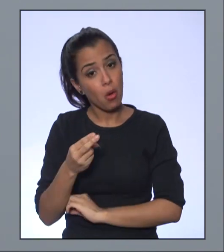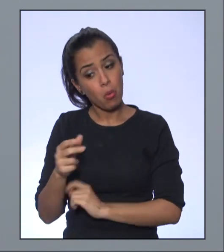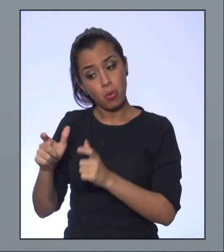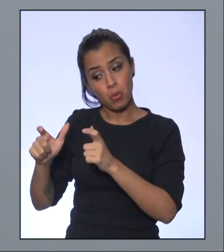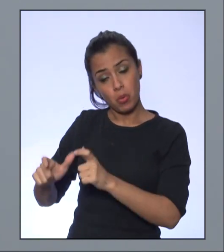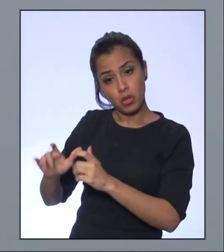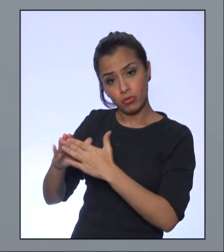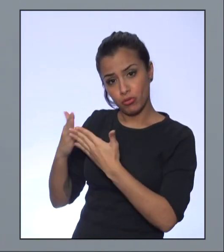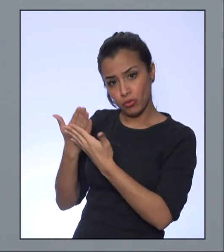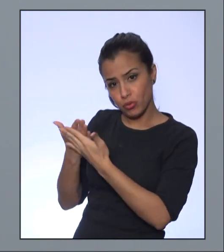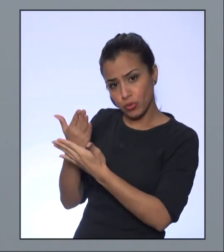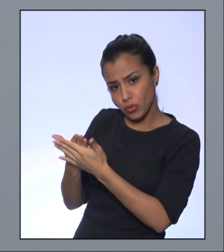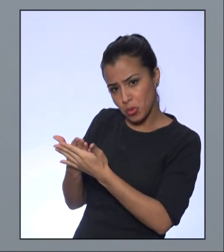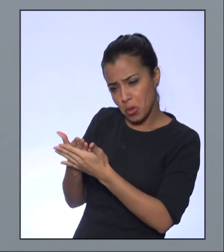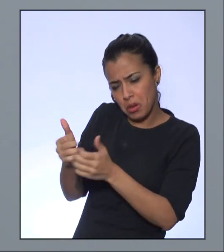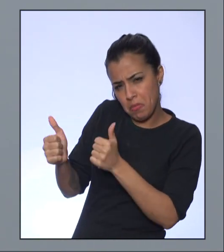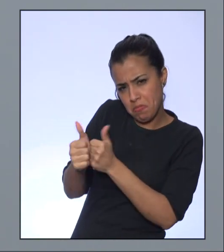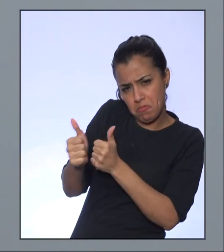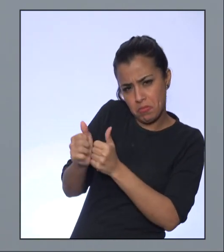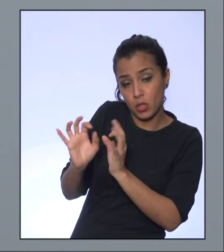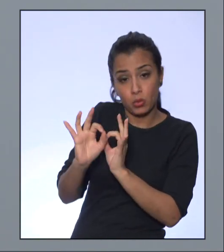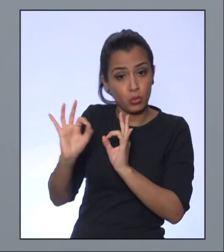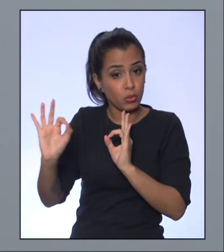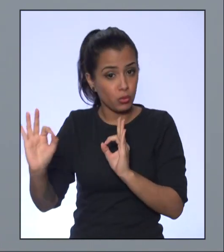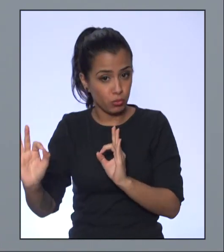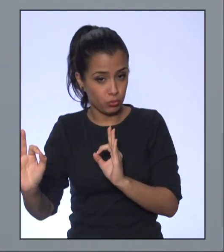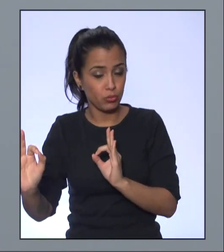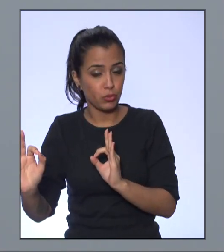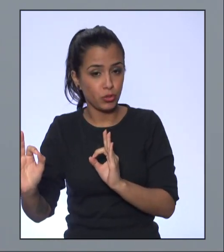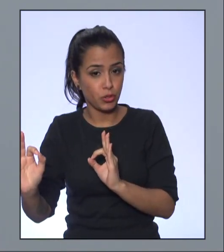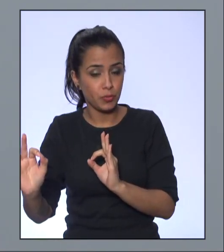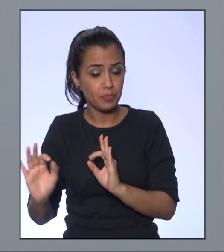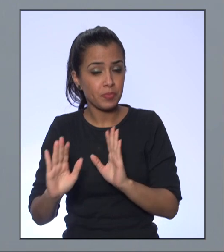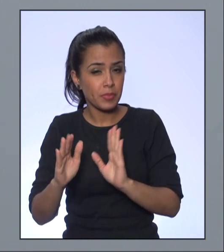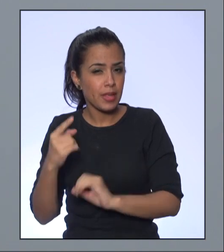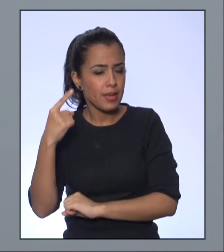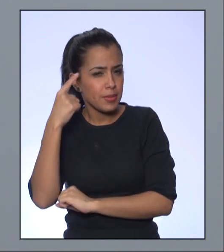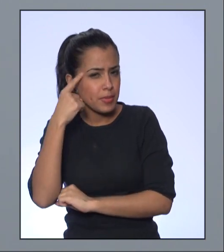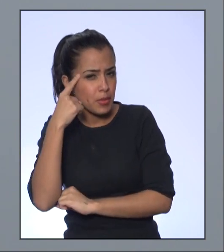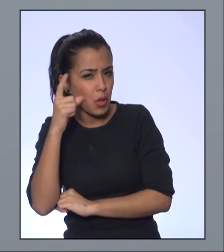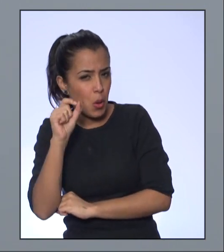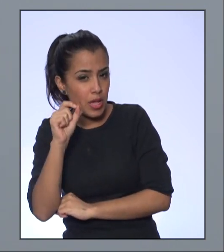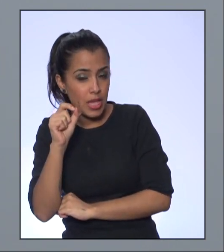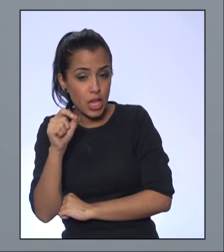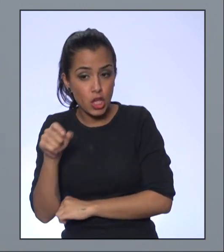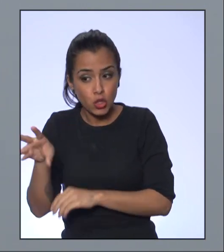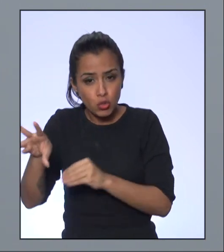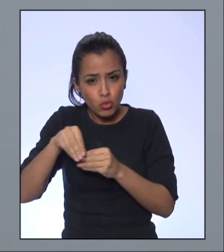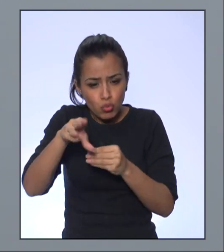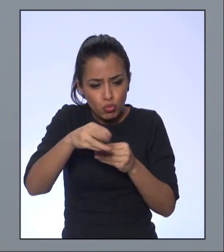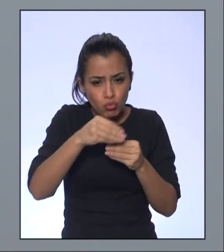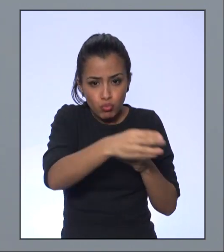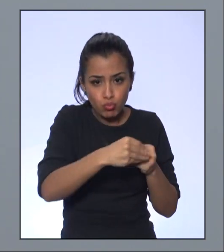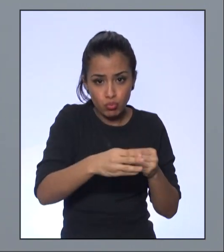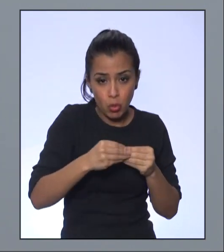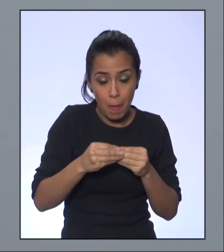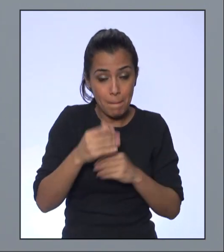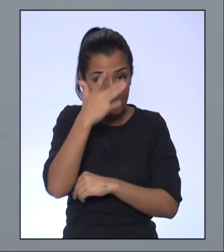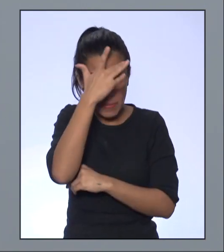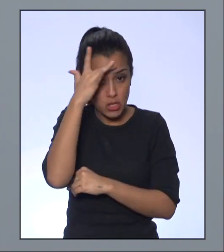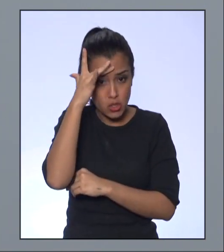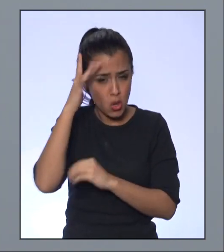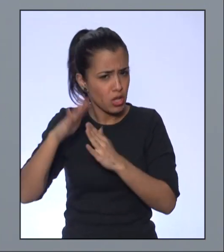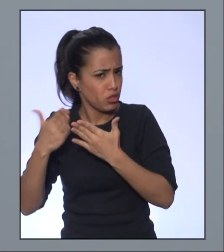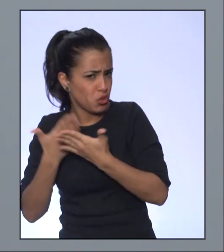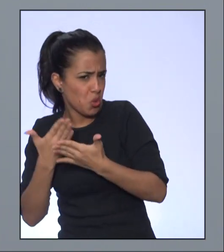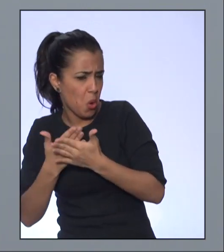das proximidades da escola. E a ideia é a gente reunir pessoas, ou da escola, ou